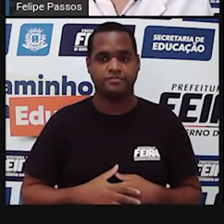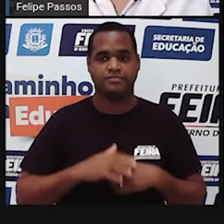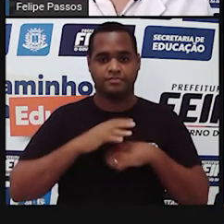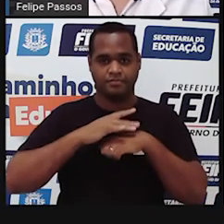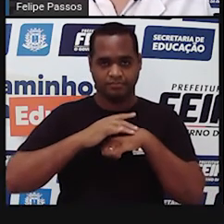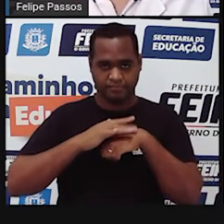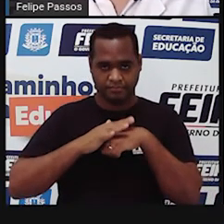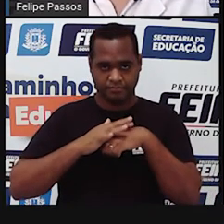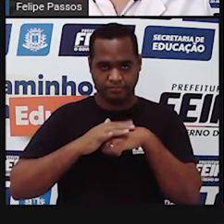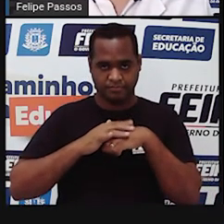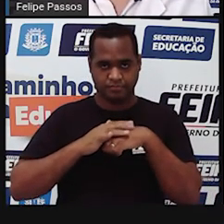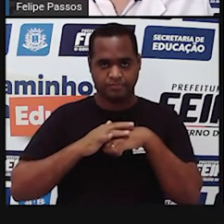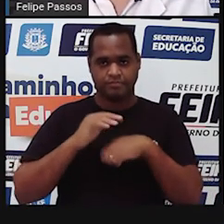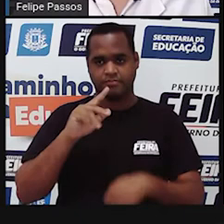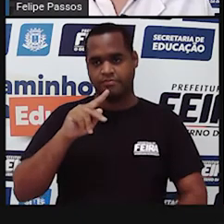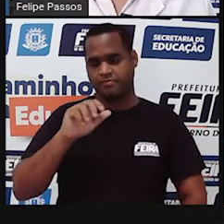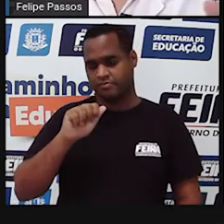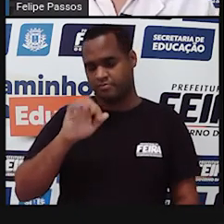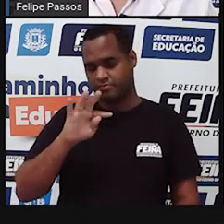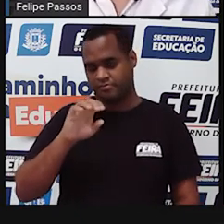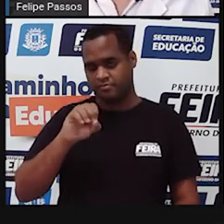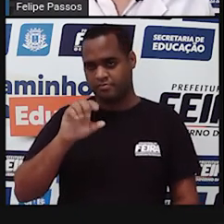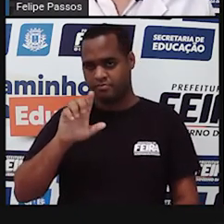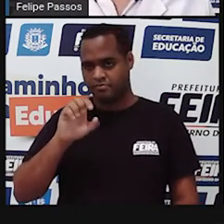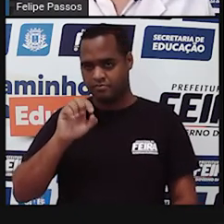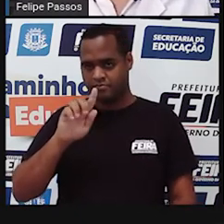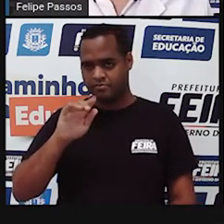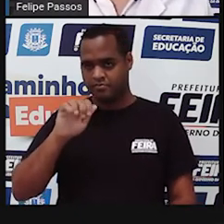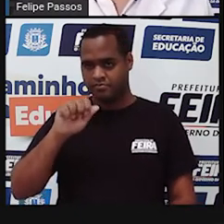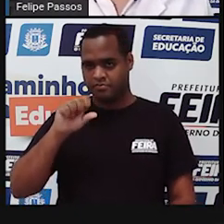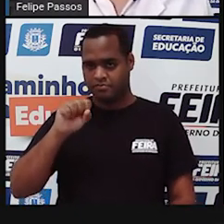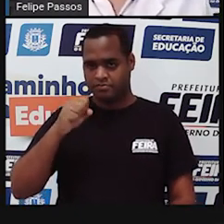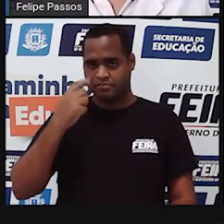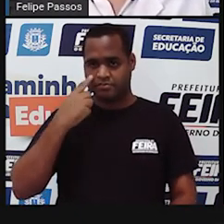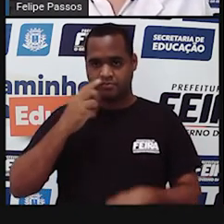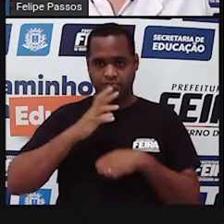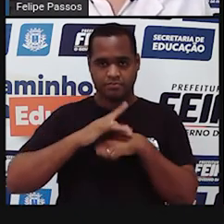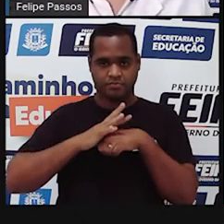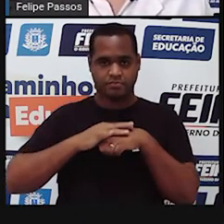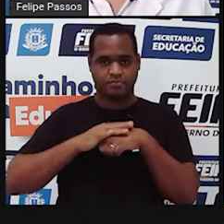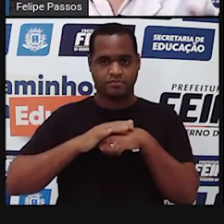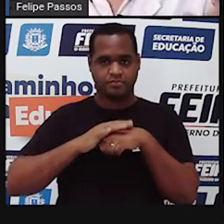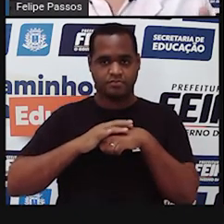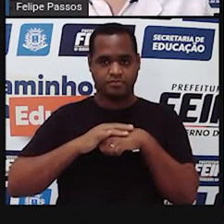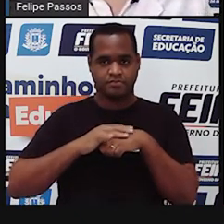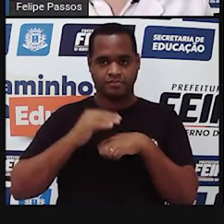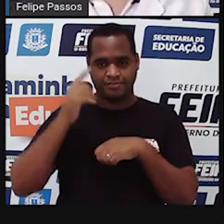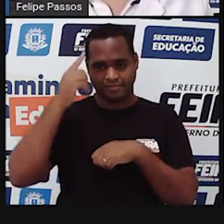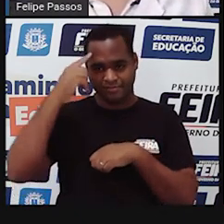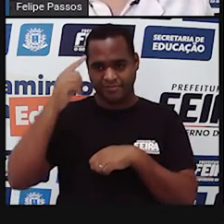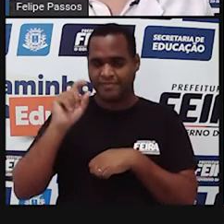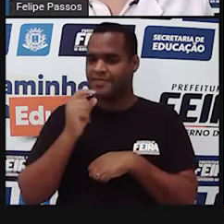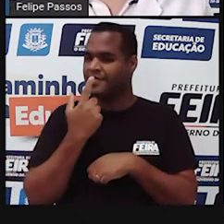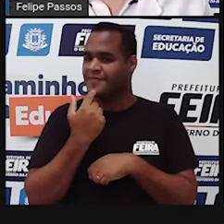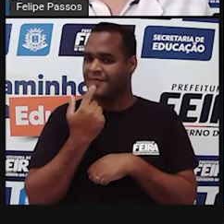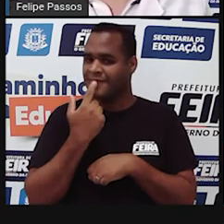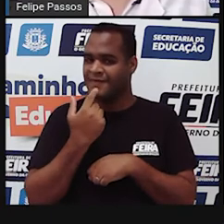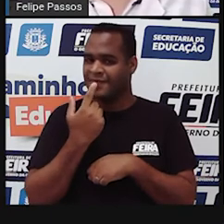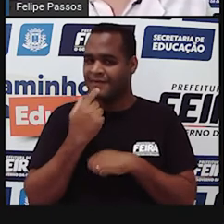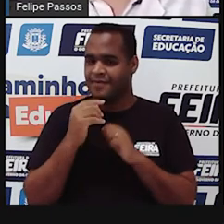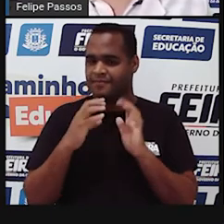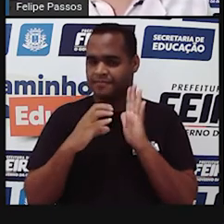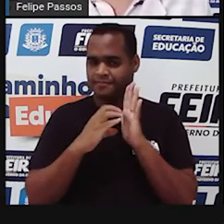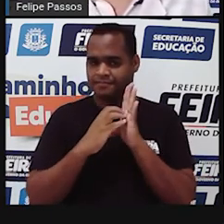Patologias também podem levar à exclusão. Trouxe aqui, né, três exemplos. Esse símbolo do laço vermelho está relacionado ao